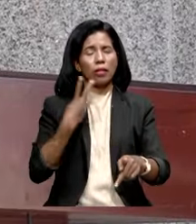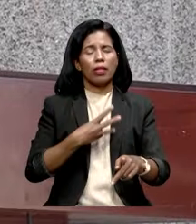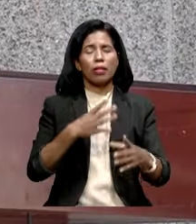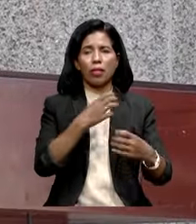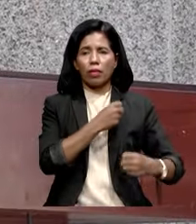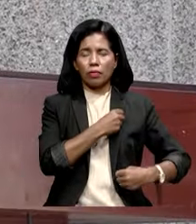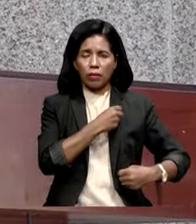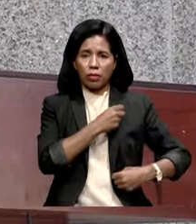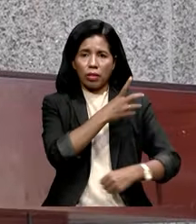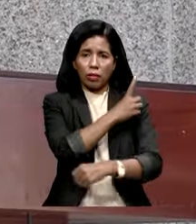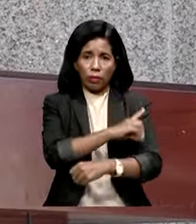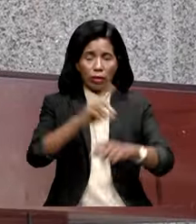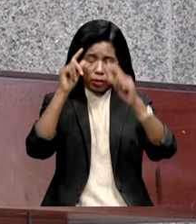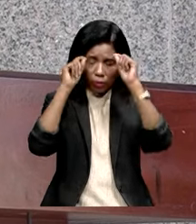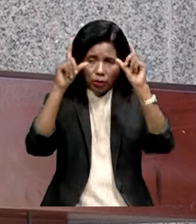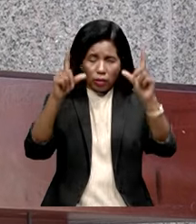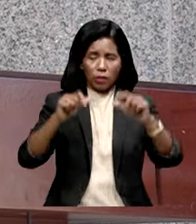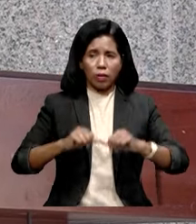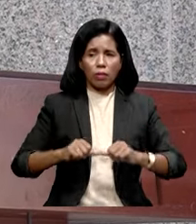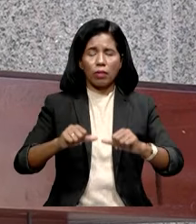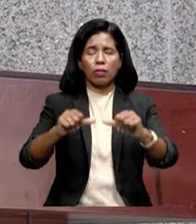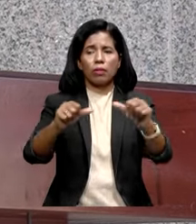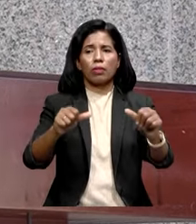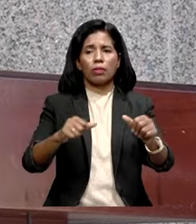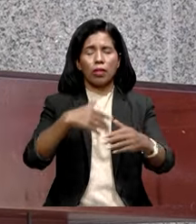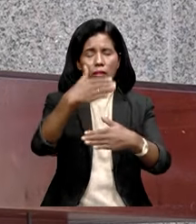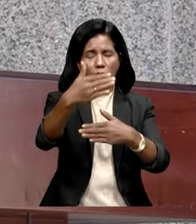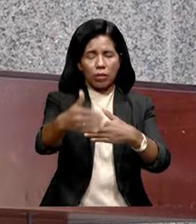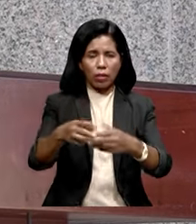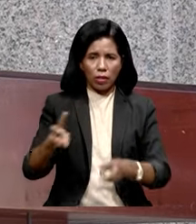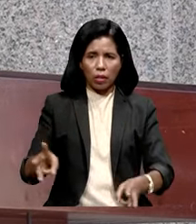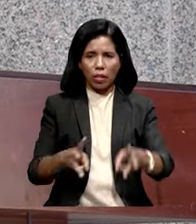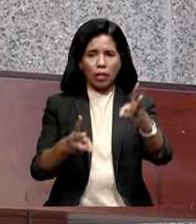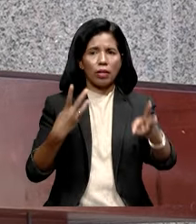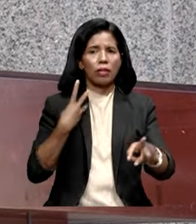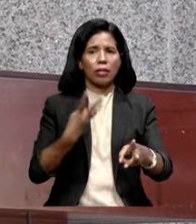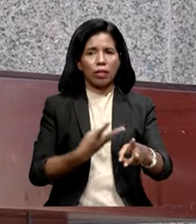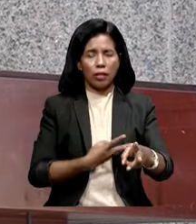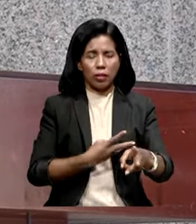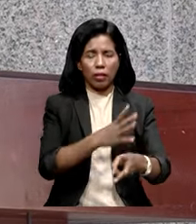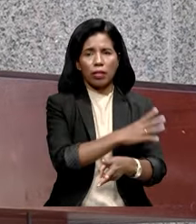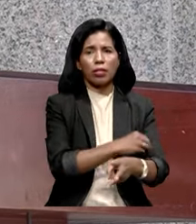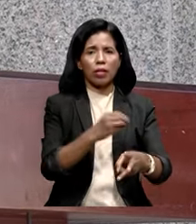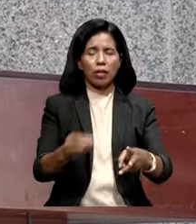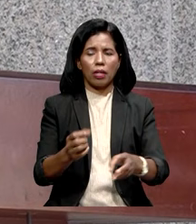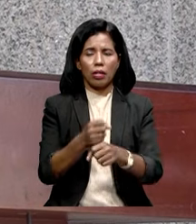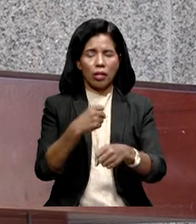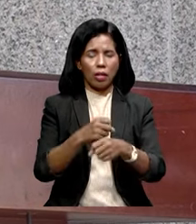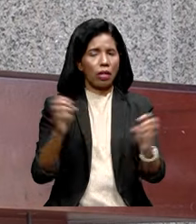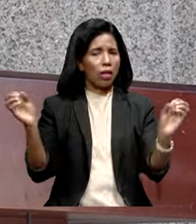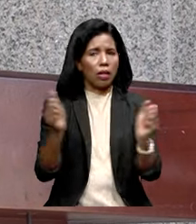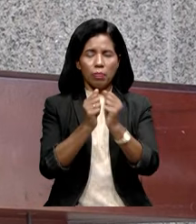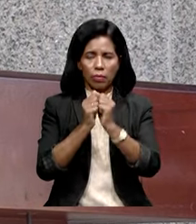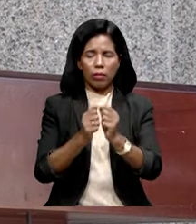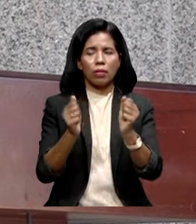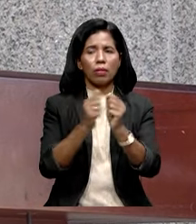Defesa Timor-Leste. Continua a catuir dalan nebe e tenha antecessor sira. Nebe laha mutu kona ho